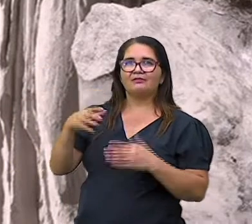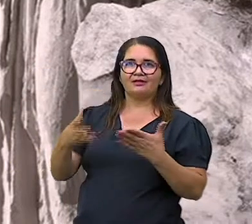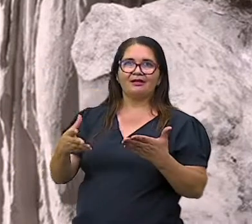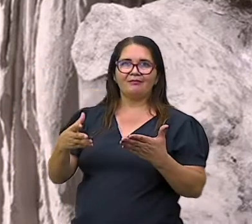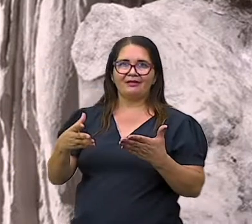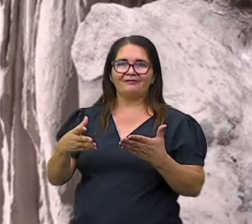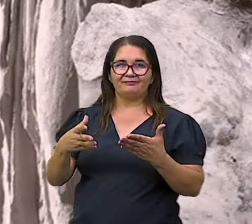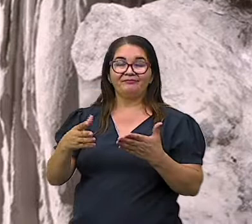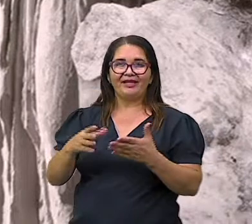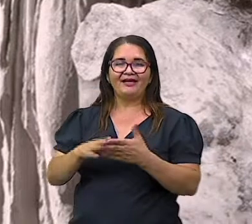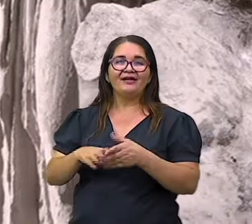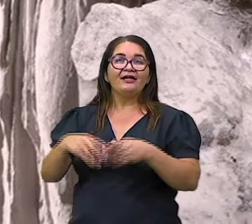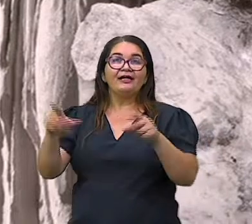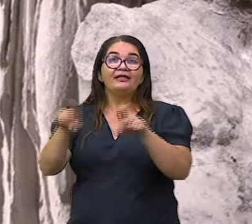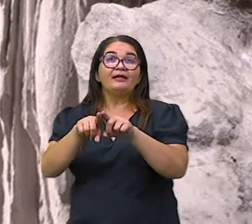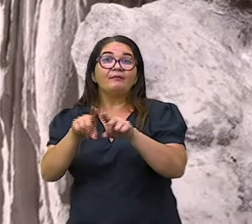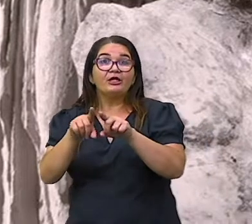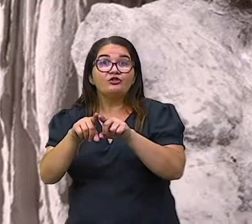literatura,